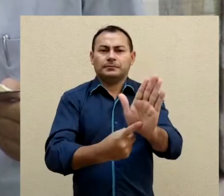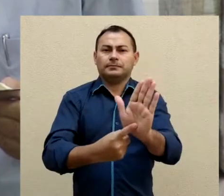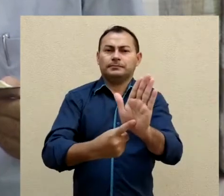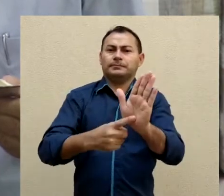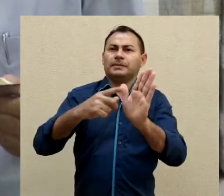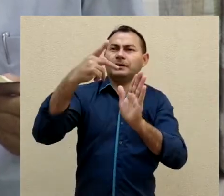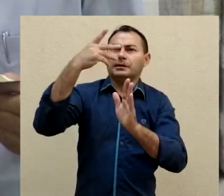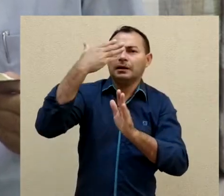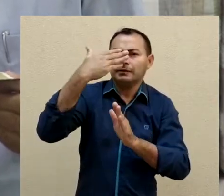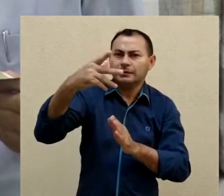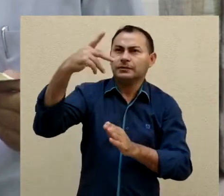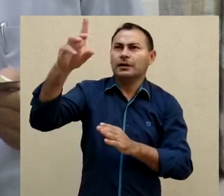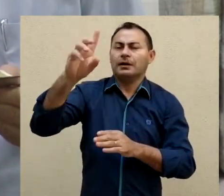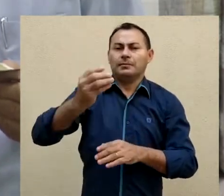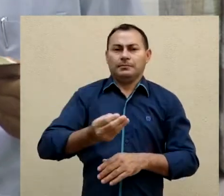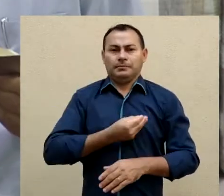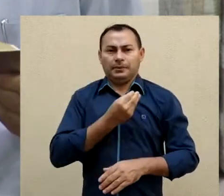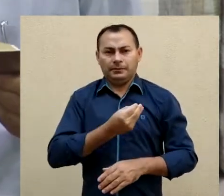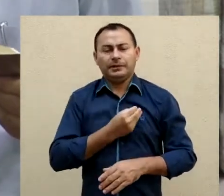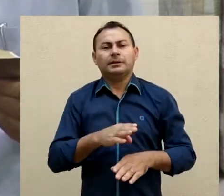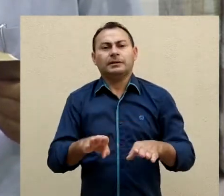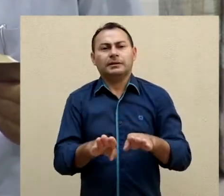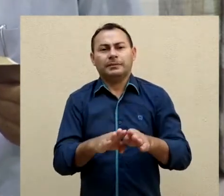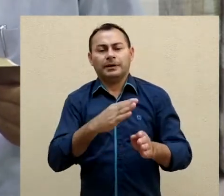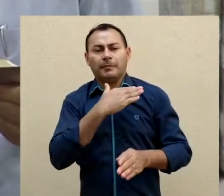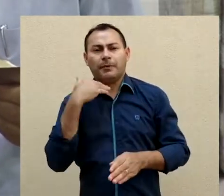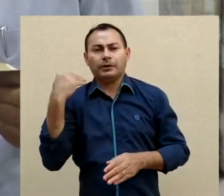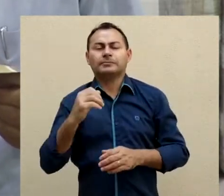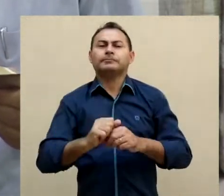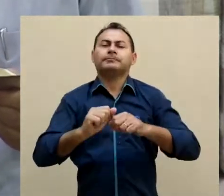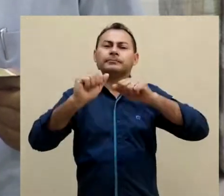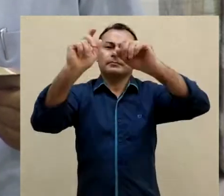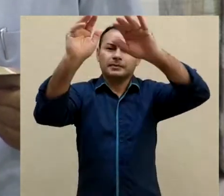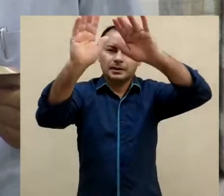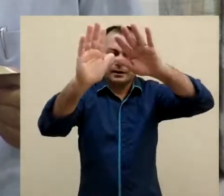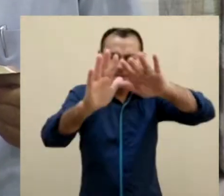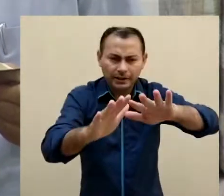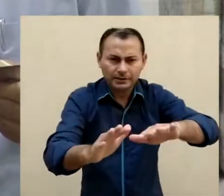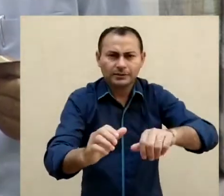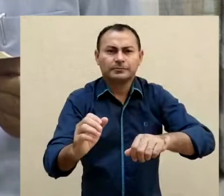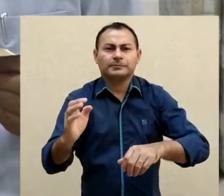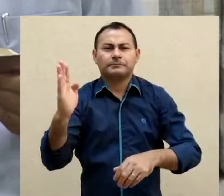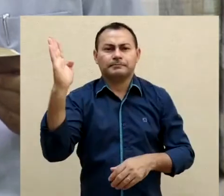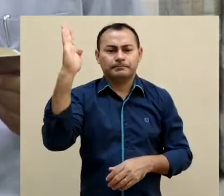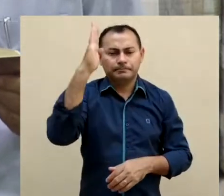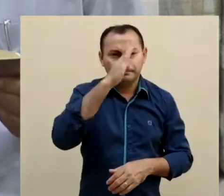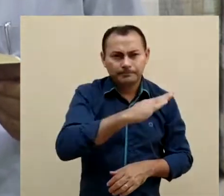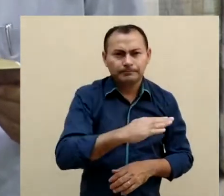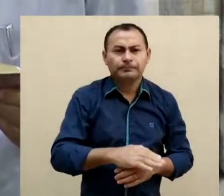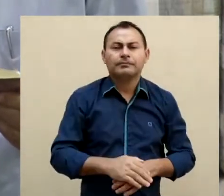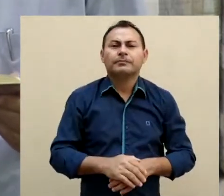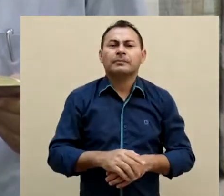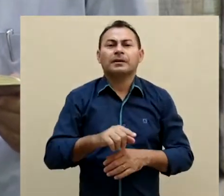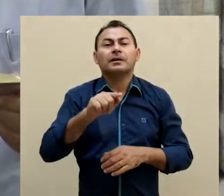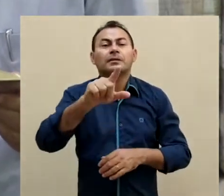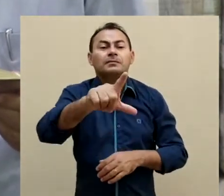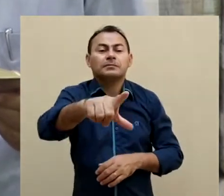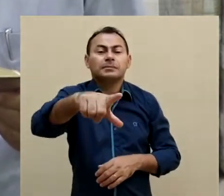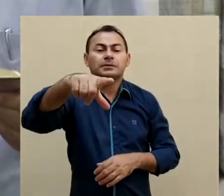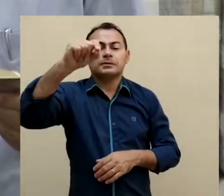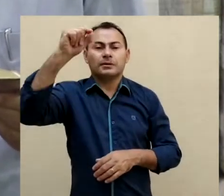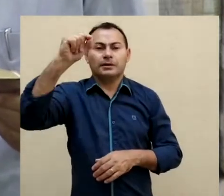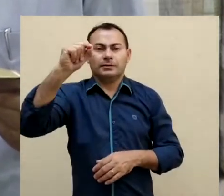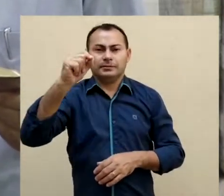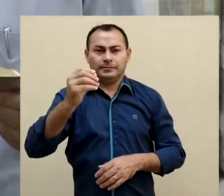Apresentei diante de vós a vida e a morte, a bênção e a maldição.